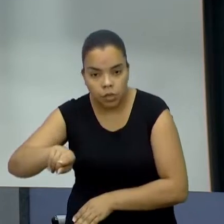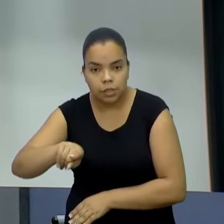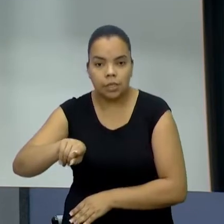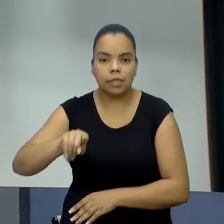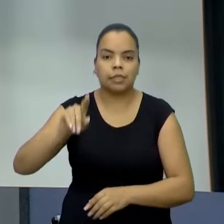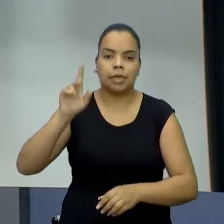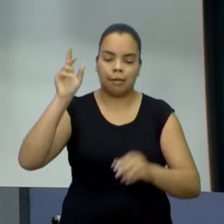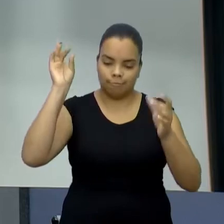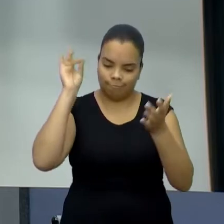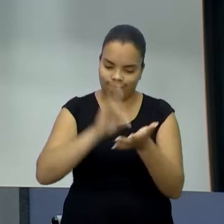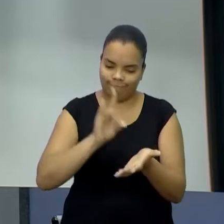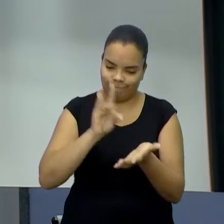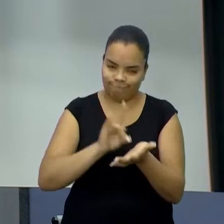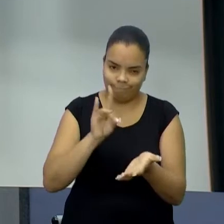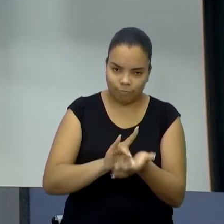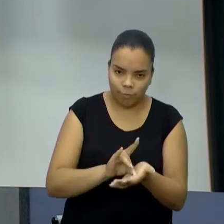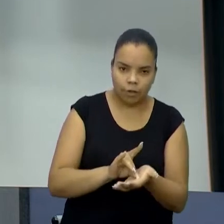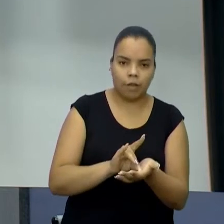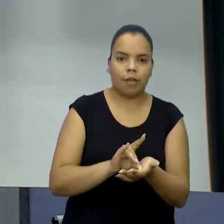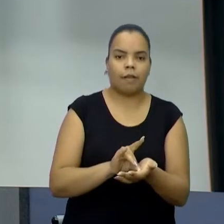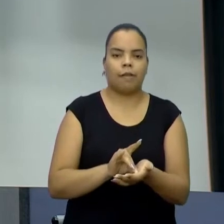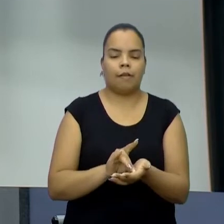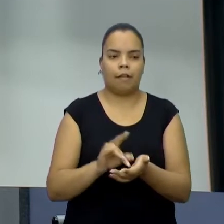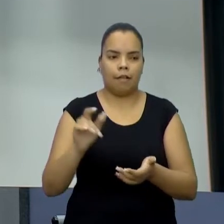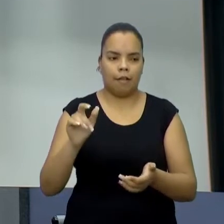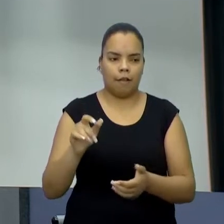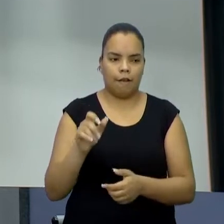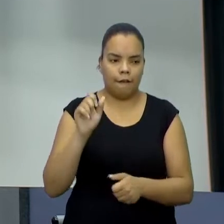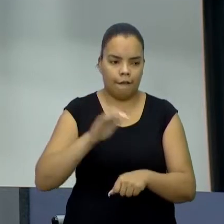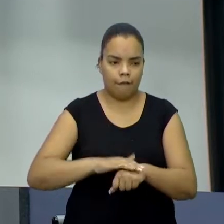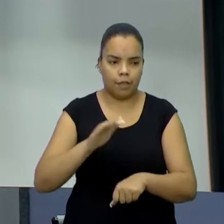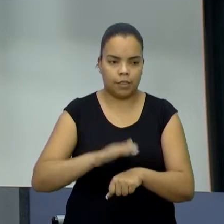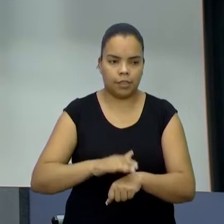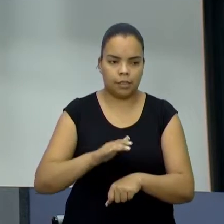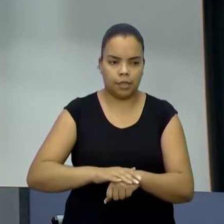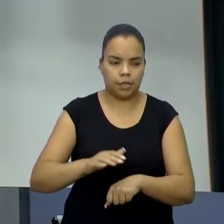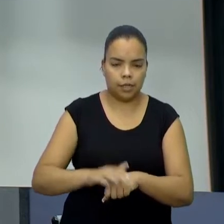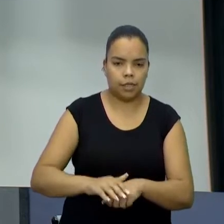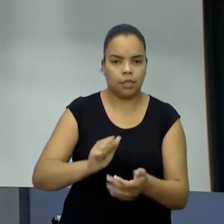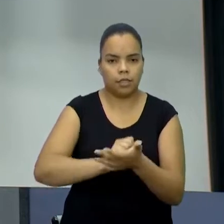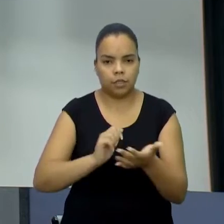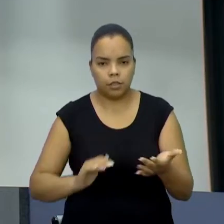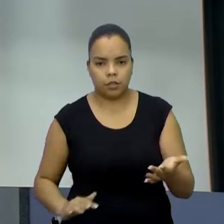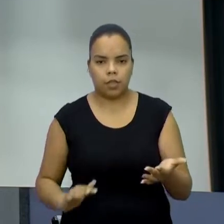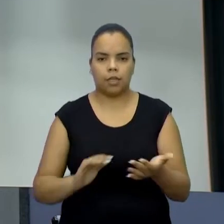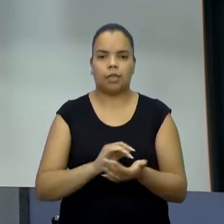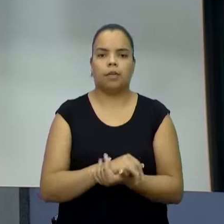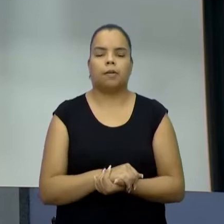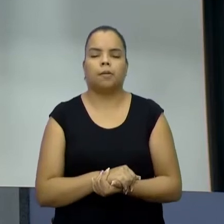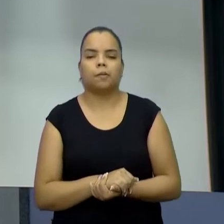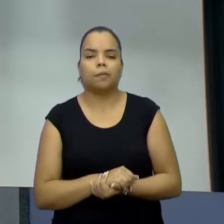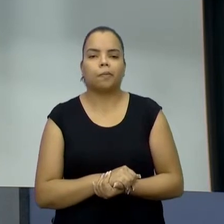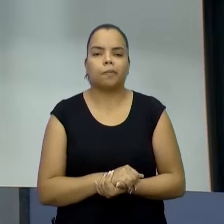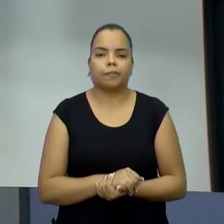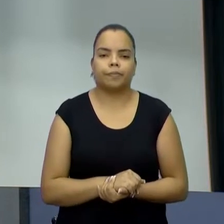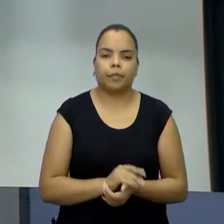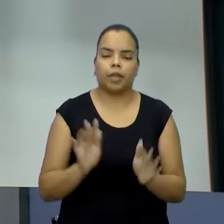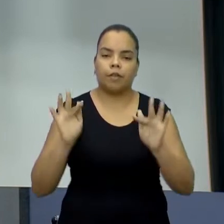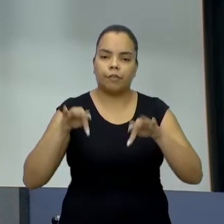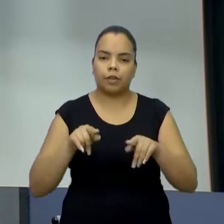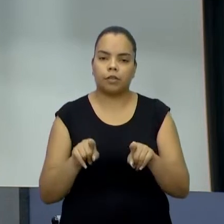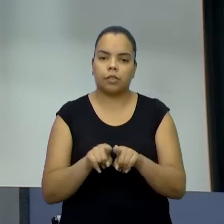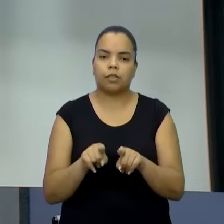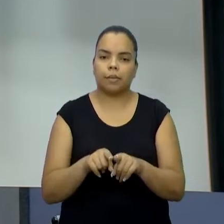que realmente foram aí os protagonistas, foram em busca das atividades. Mas nesse finalzinho,